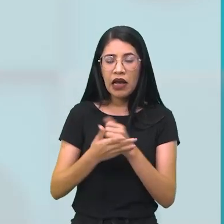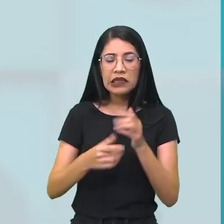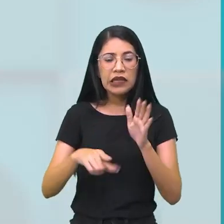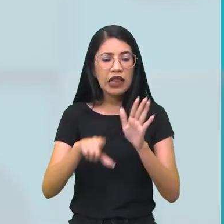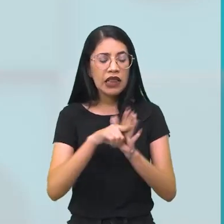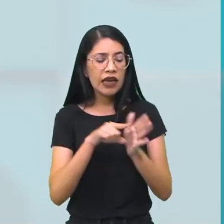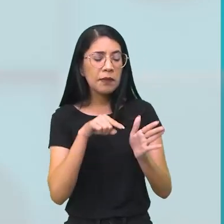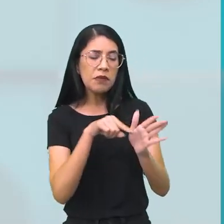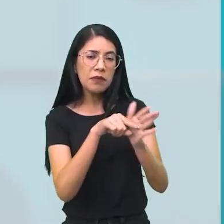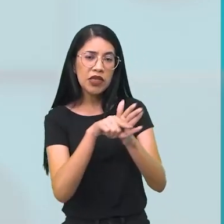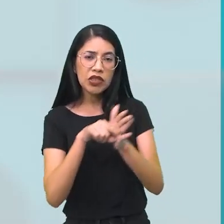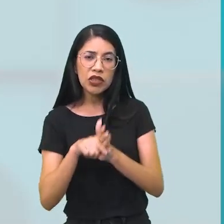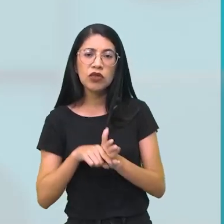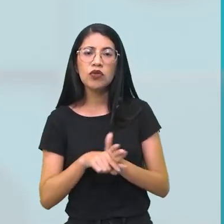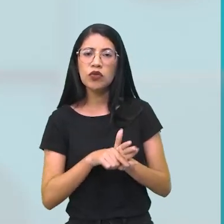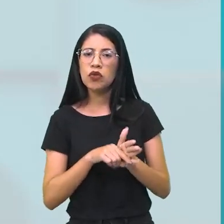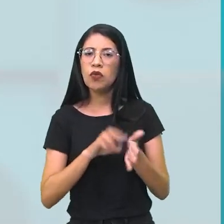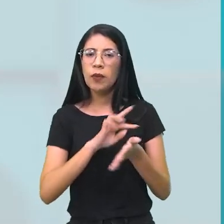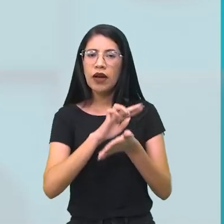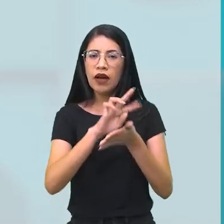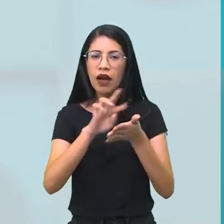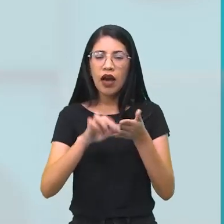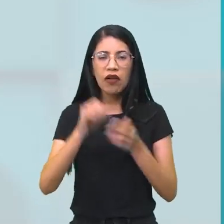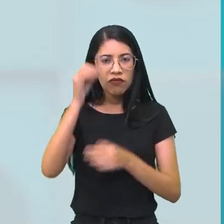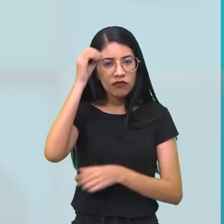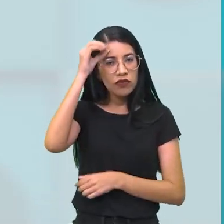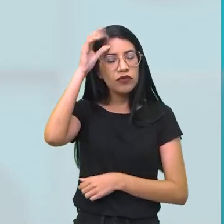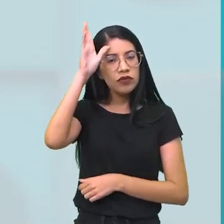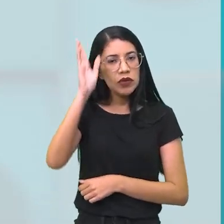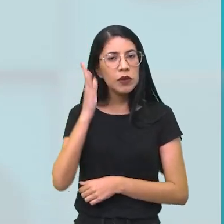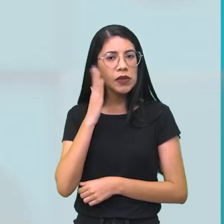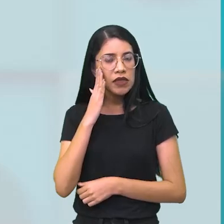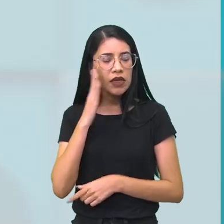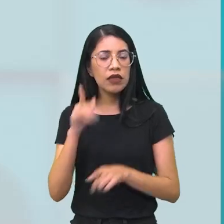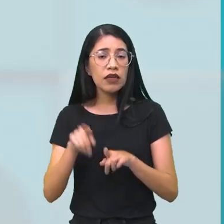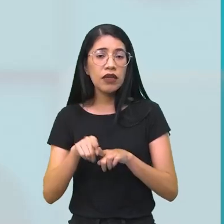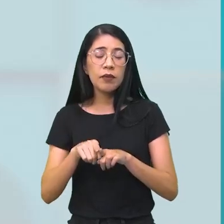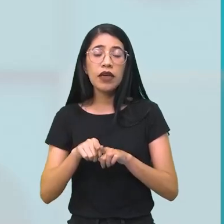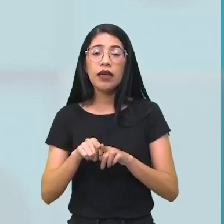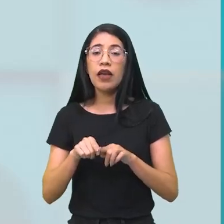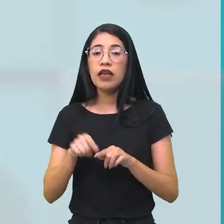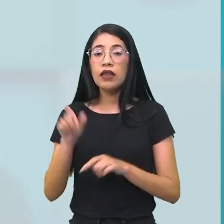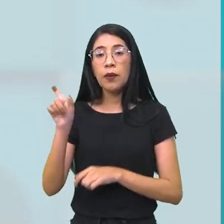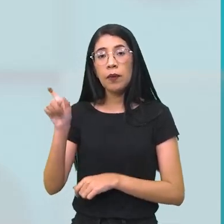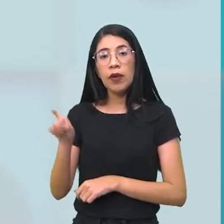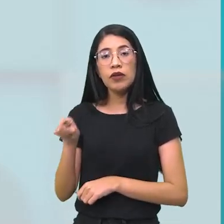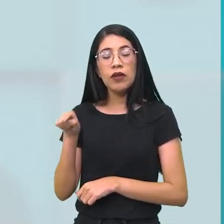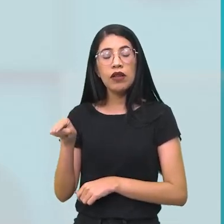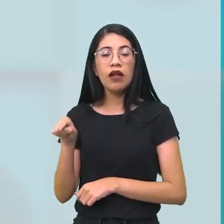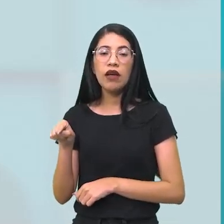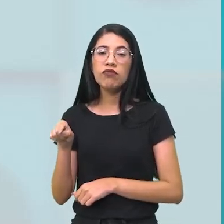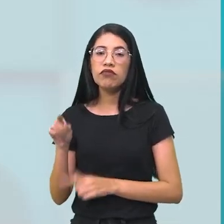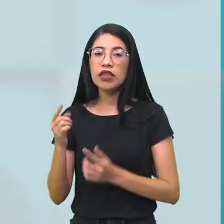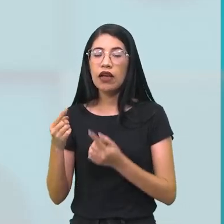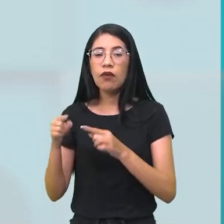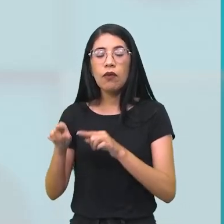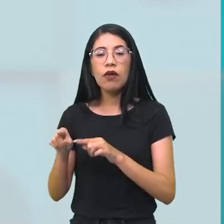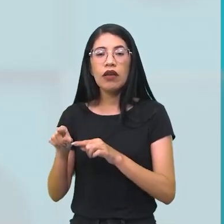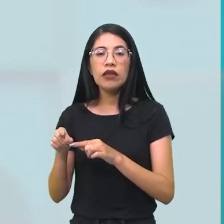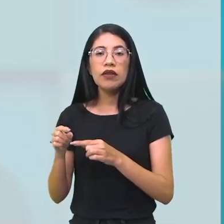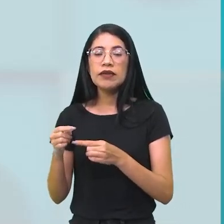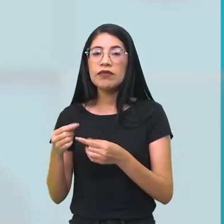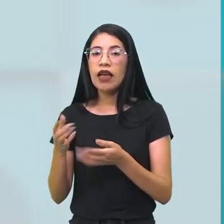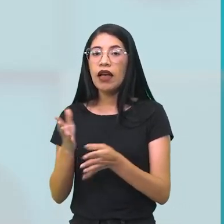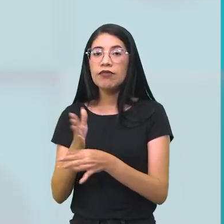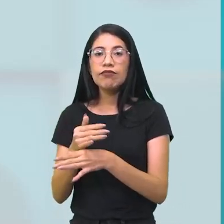legal, pesquisei, tenho total conhecimento daquele argumento, e aí ele já, né, o seu debatedor já fica ali, né, a